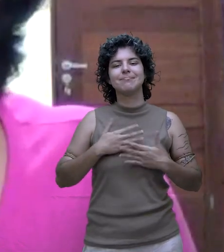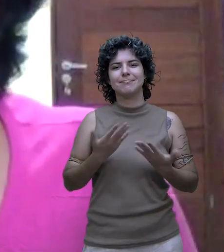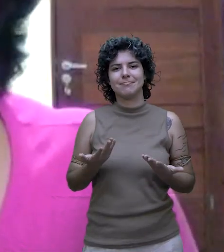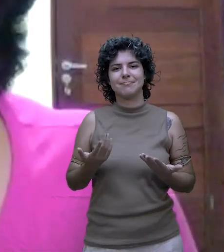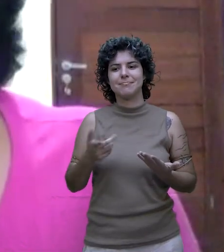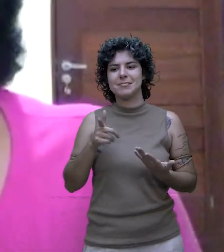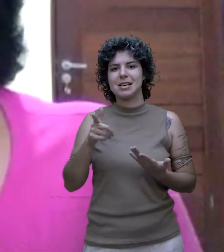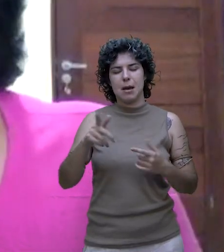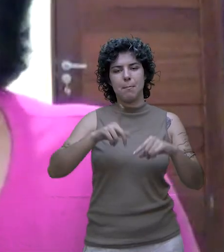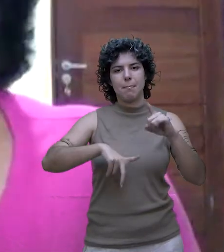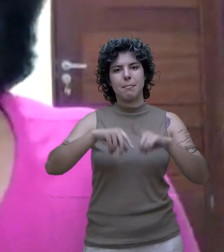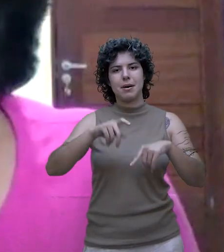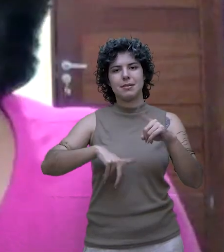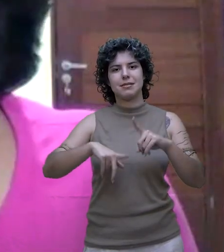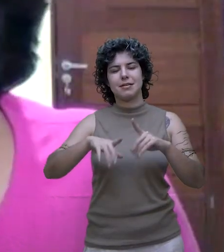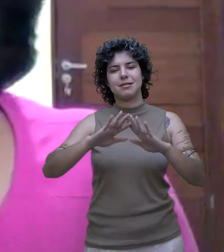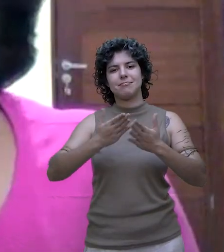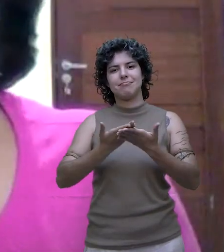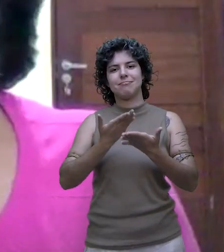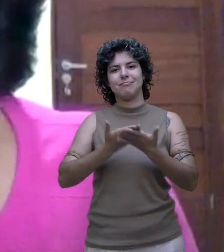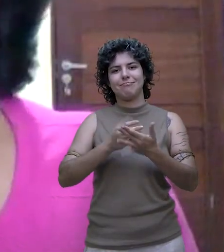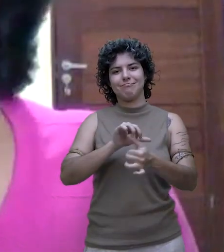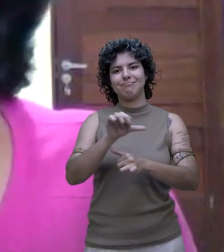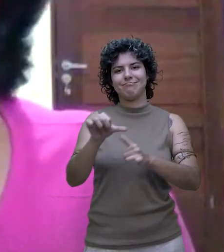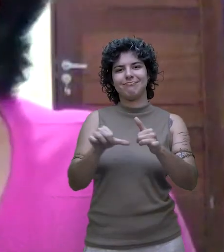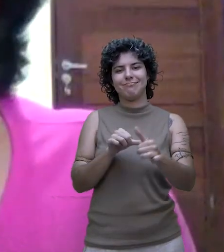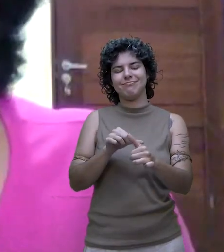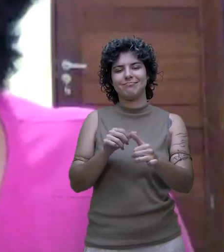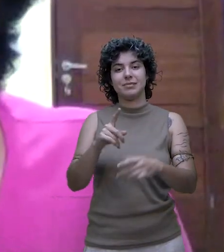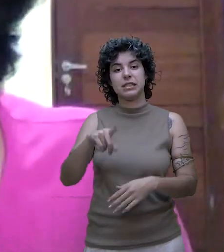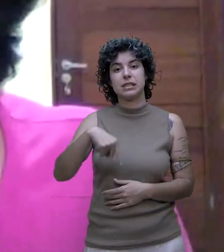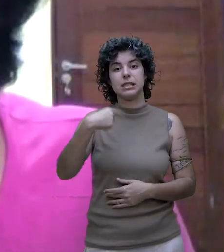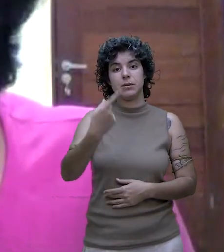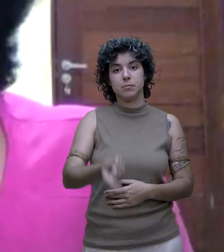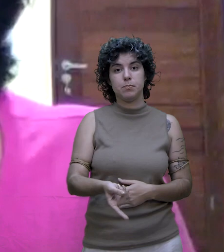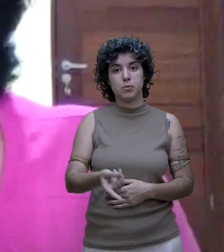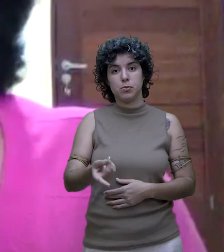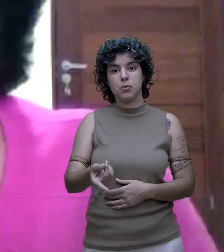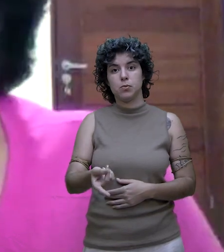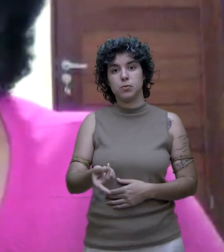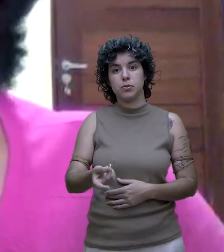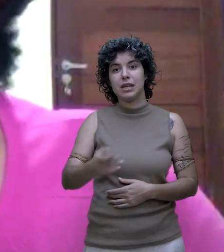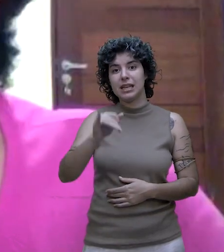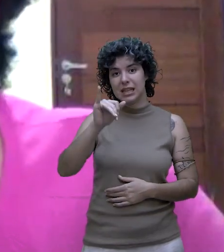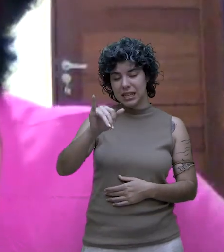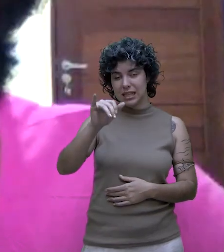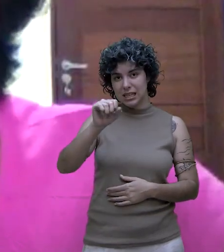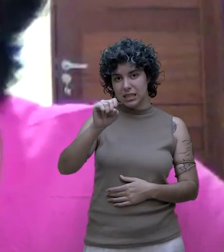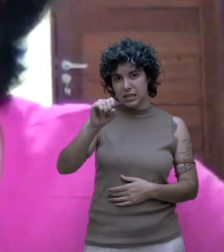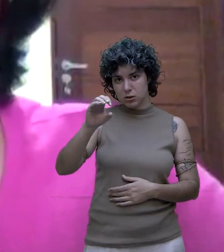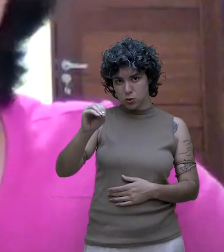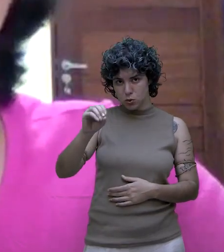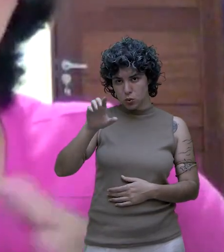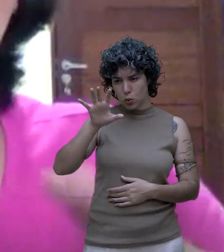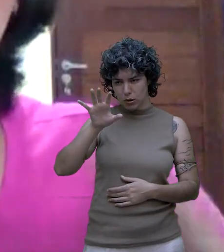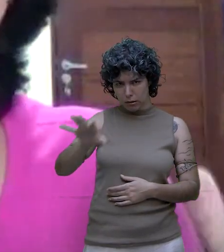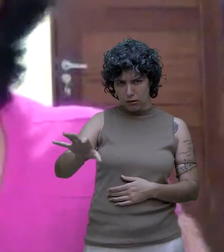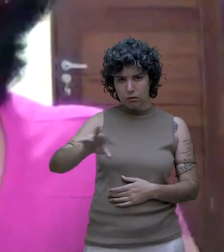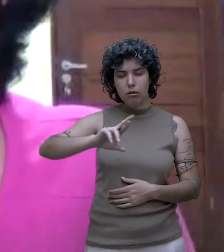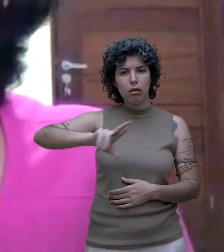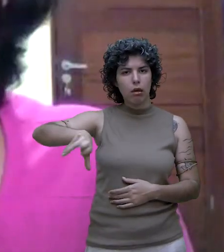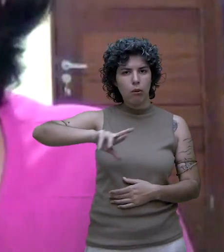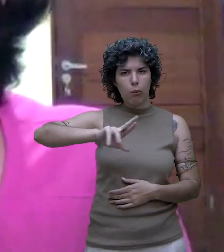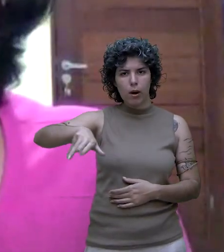material escolar. E aí depois veio o Isso Não É Mimimi, que nasceu também assim, de